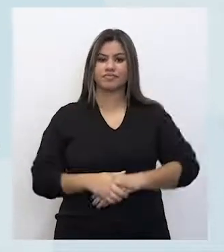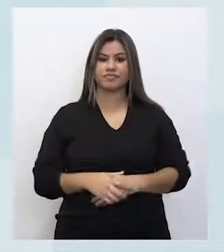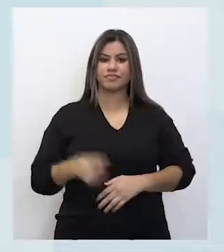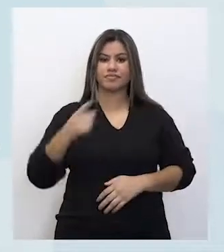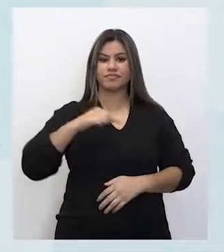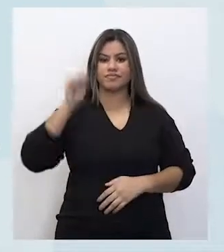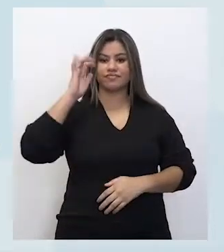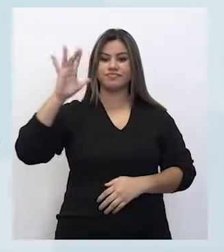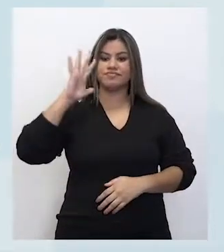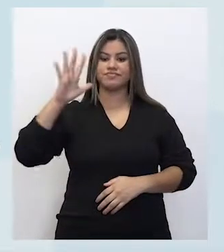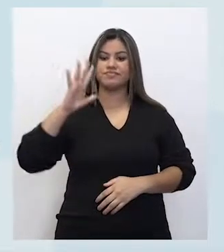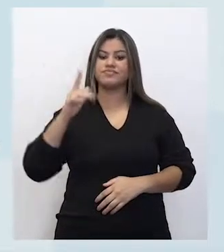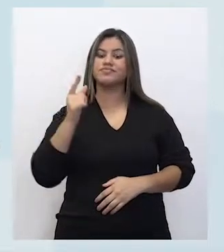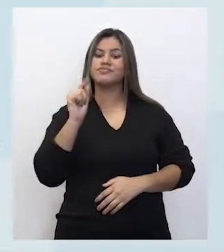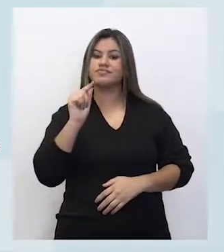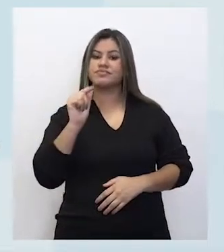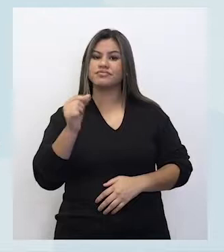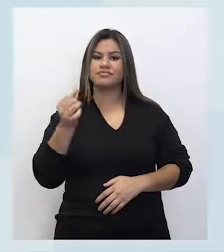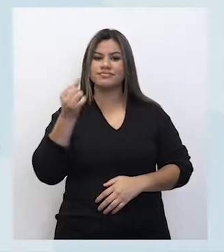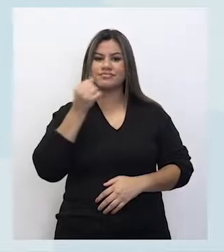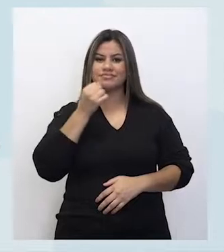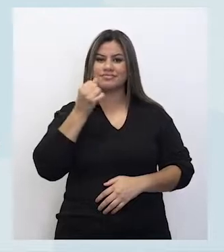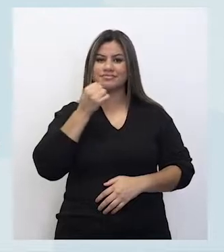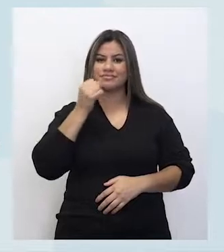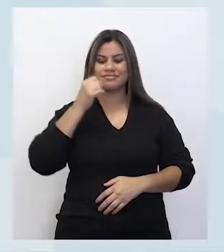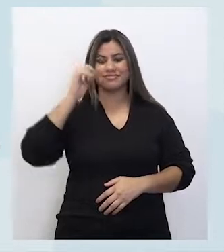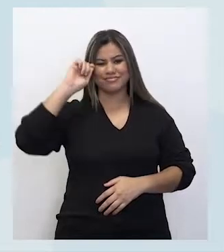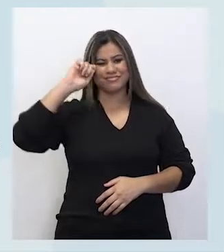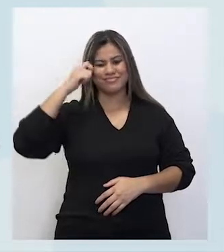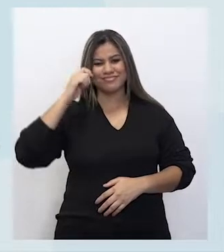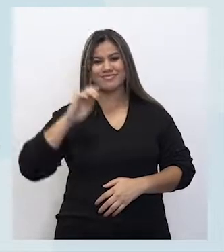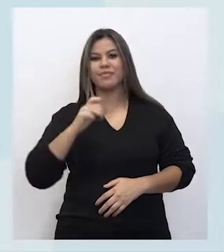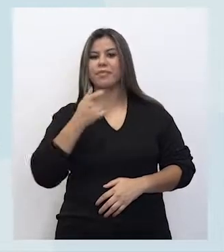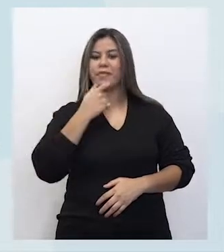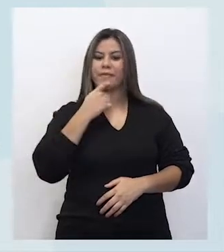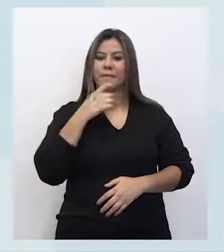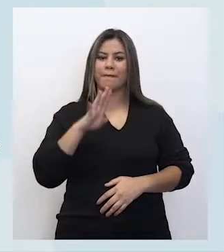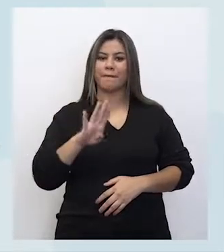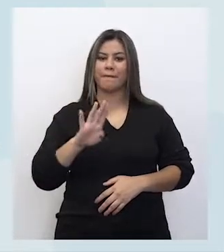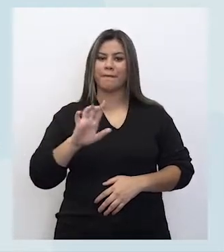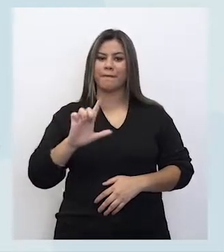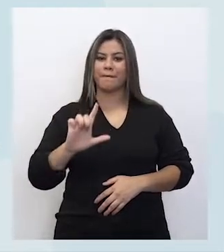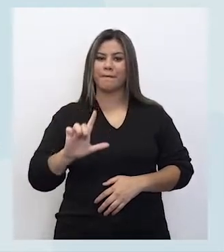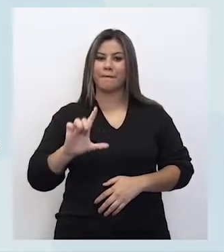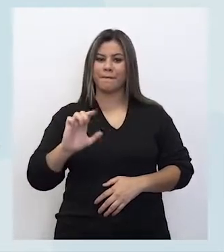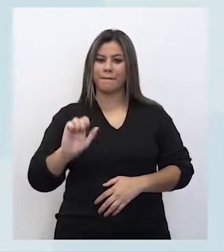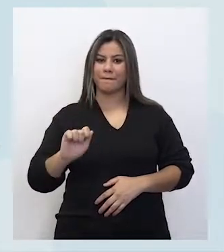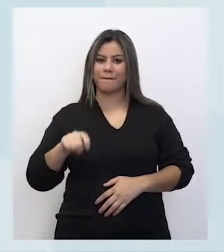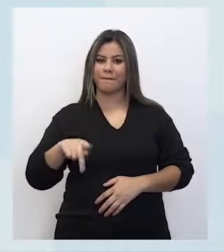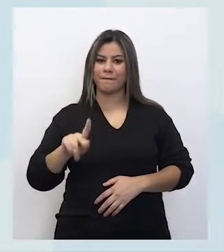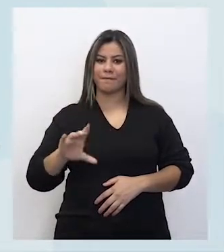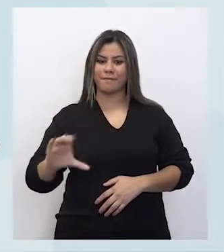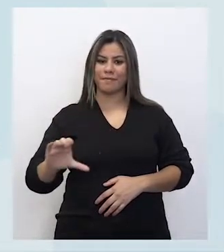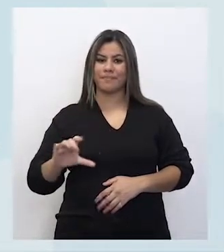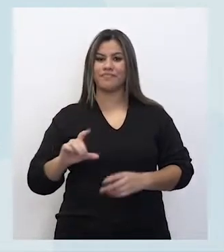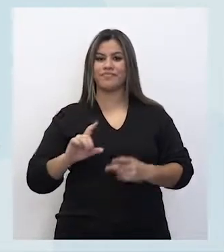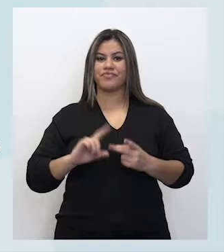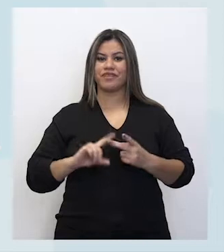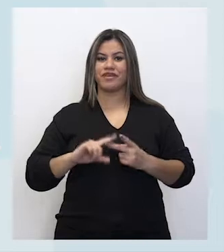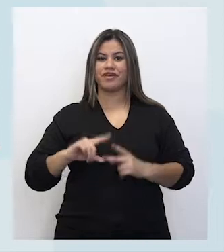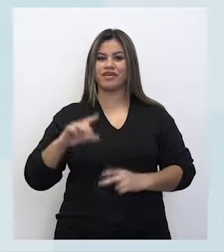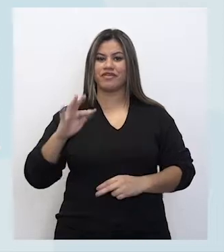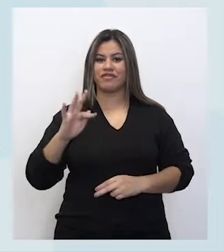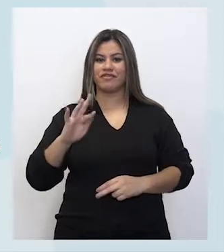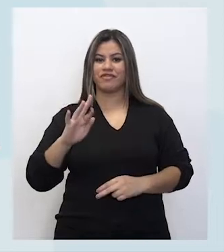pensar na Black Friday, não pode? Friday. A Black Fraud? Então, tudo pela metade do dobro do